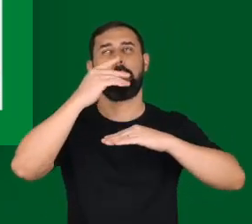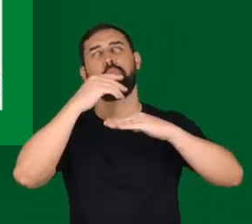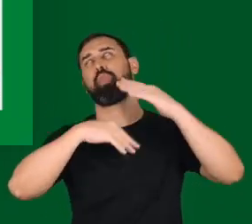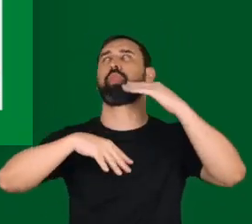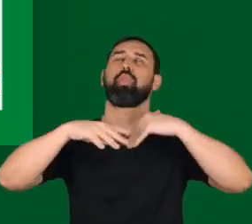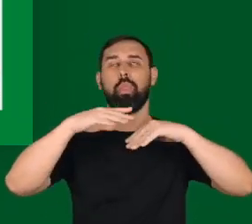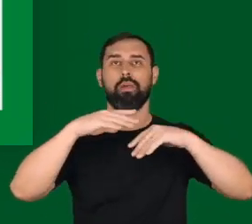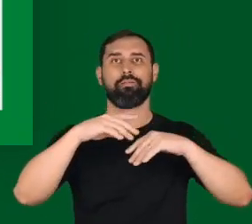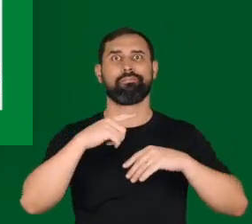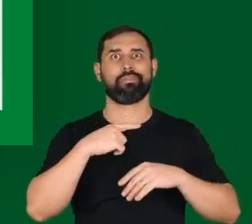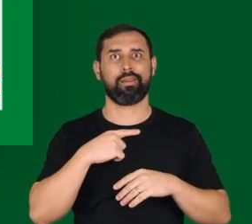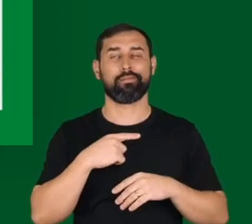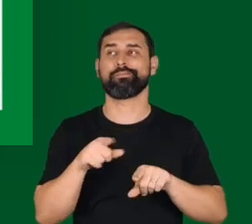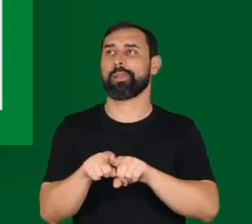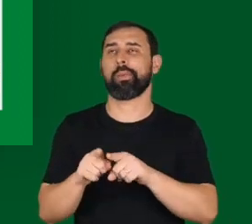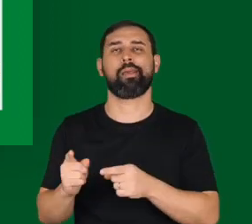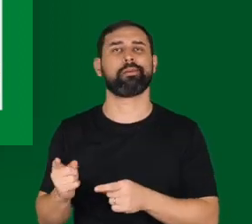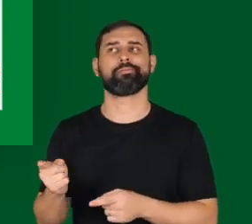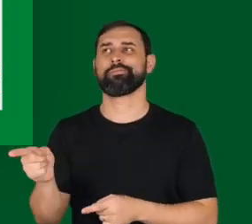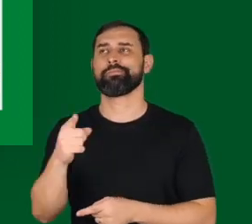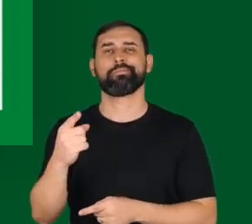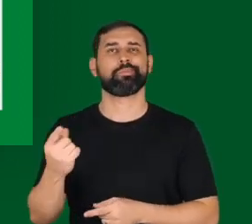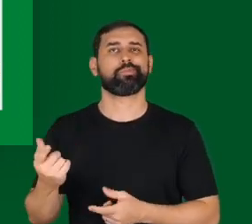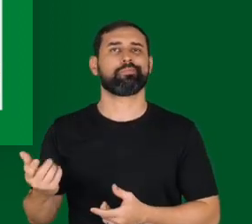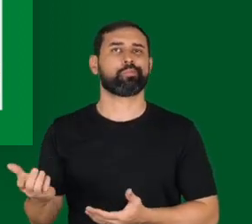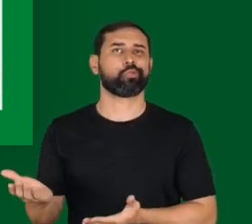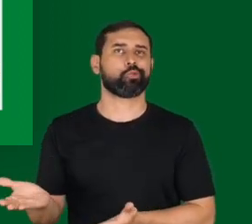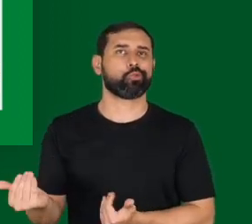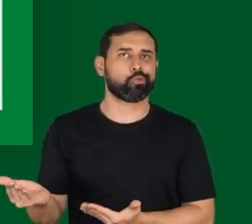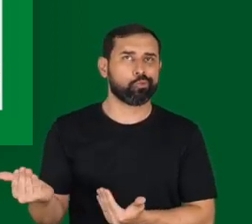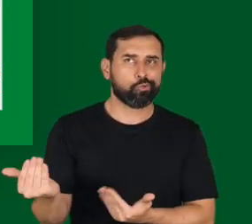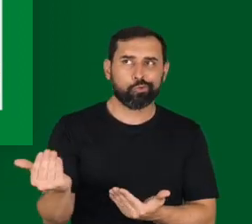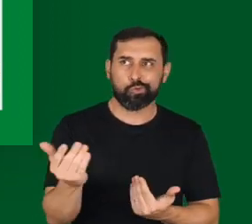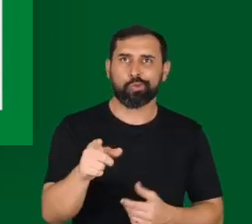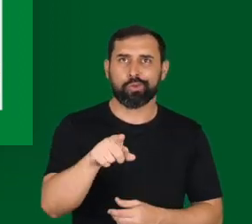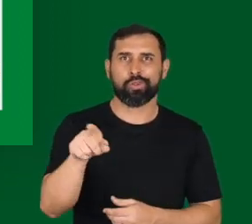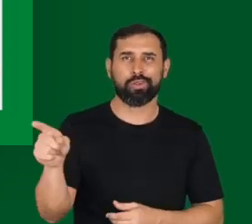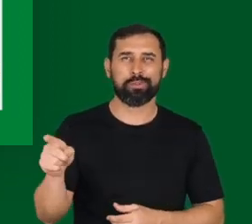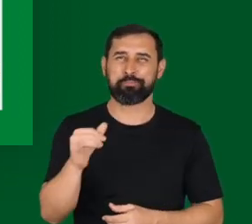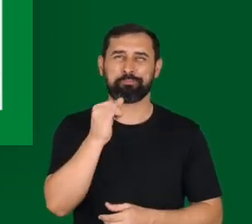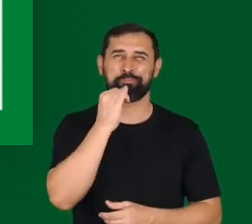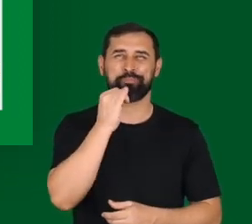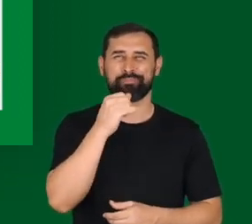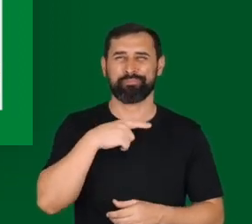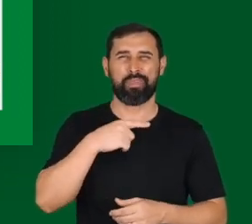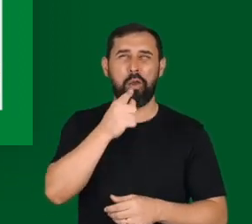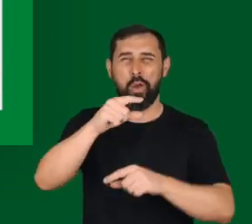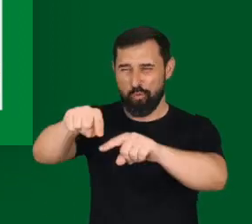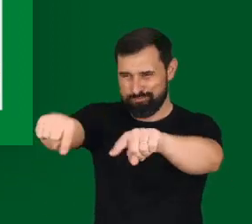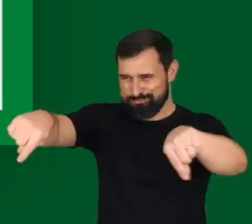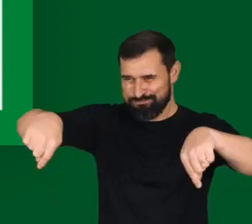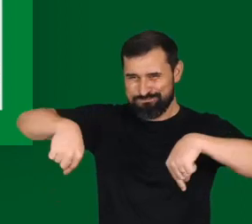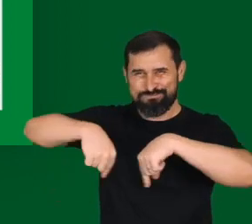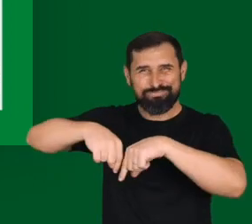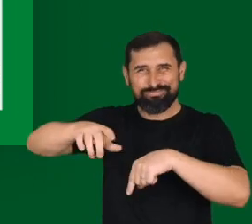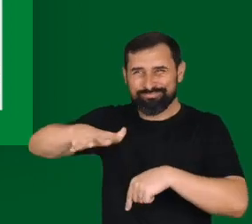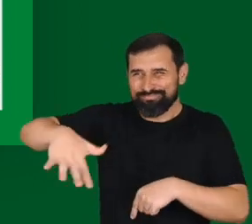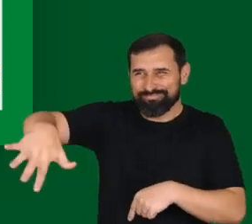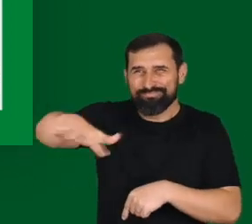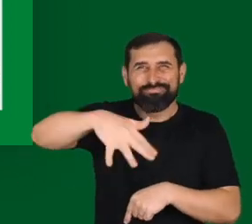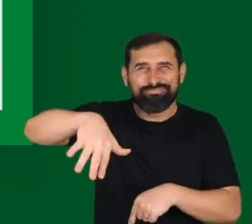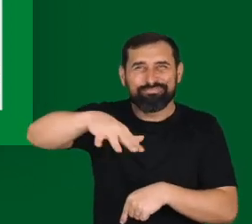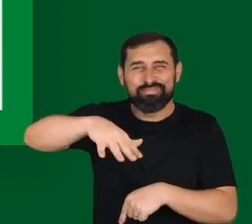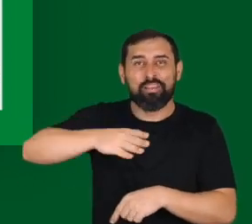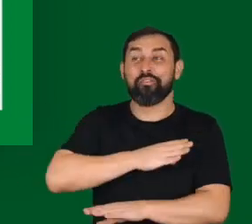se tratando também de adolescentes aí, esses poços, né? Quem nunca foi aí a esses poços, né?